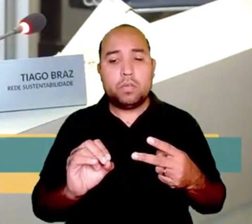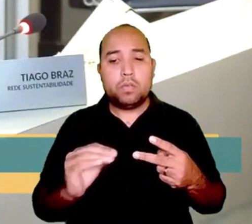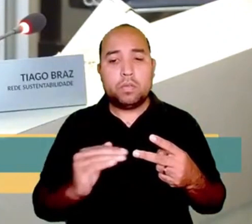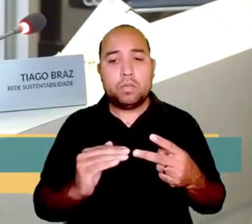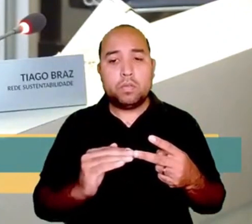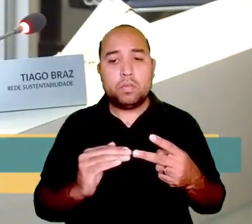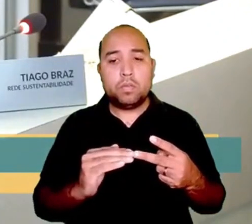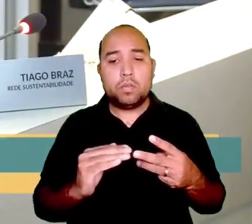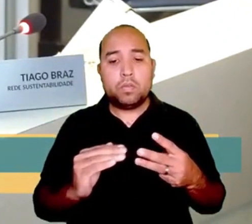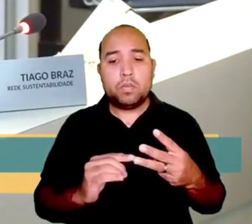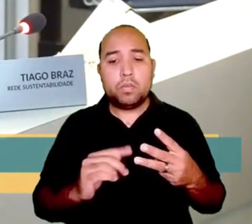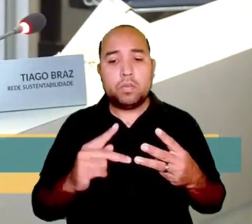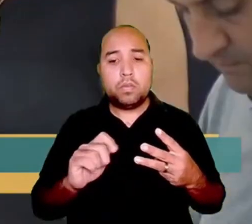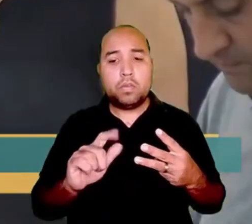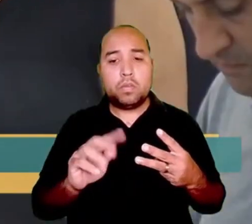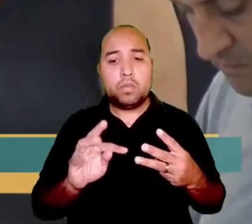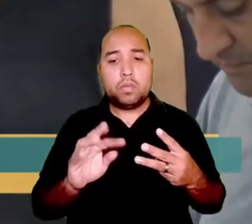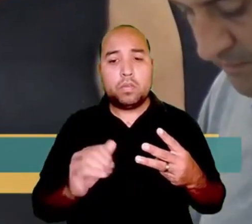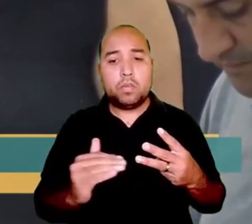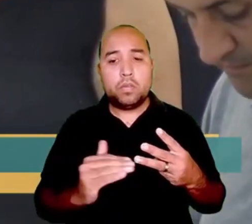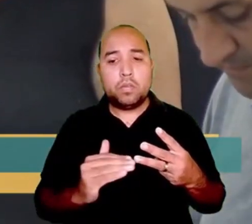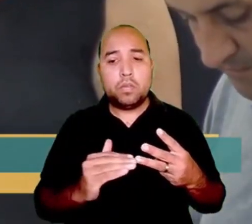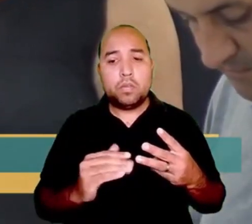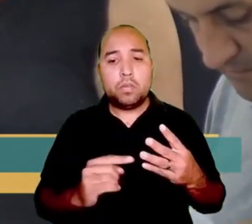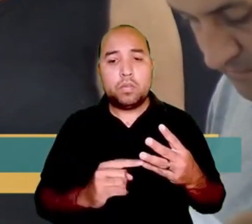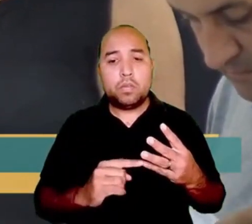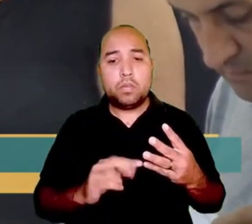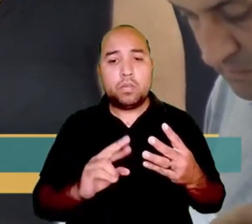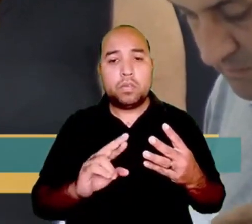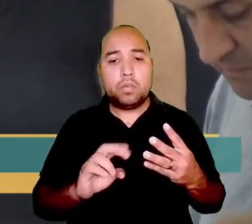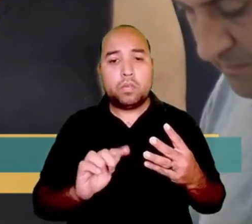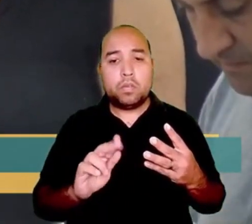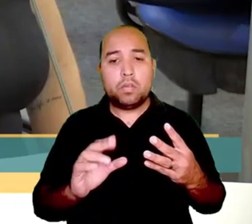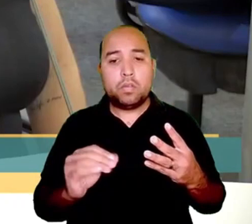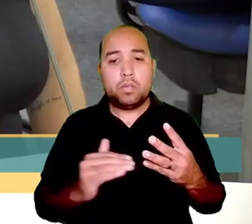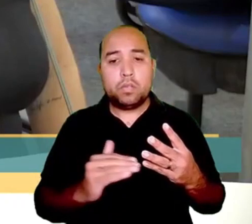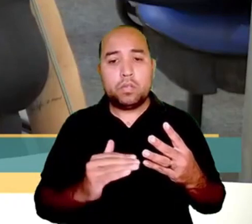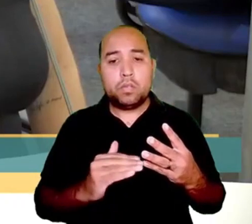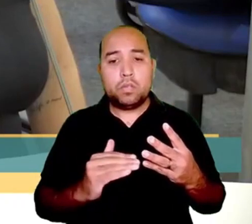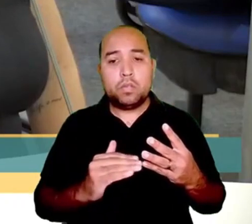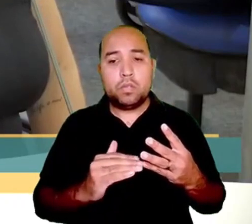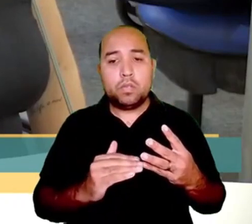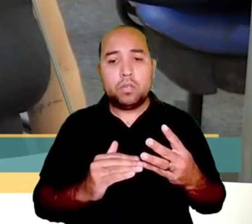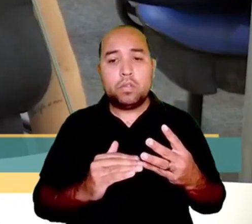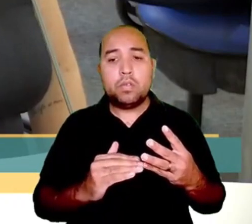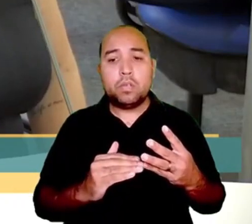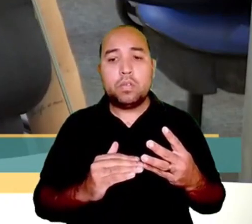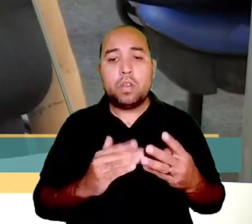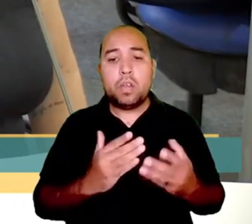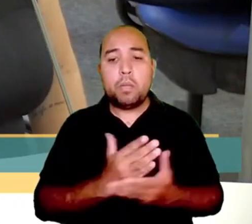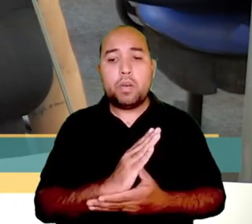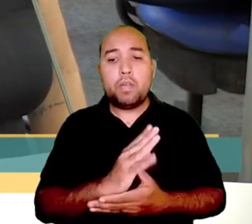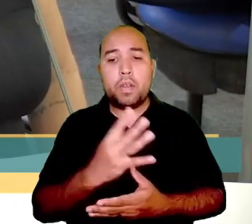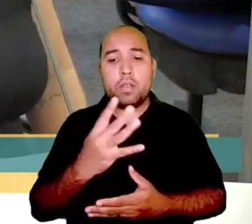Favorável. Vereador Paulista. Favorável. Vereadora Regina, favorável. Parecer aprovado por 4 votos,